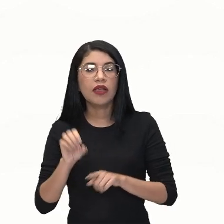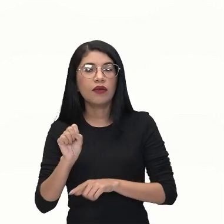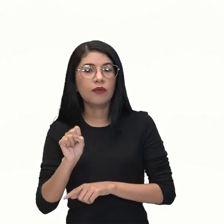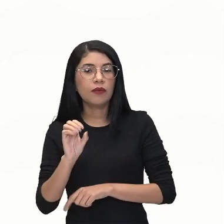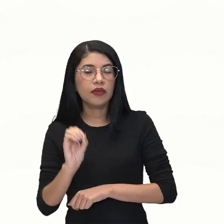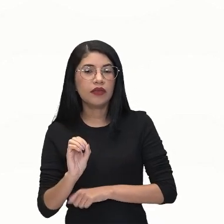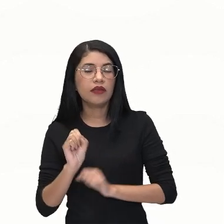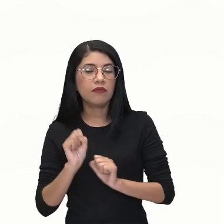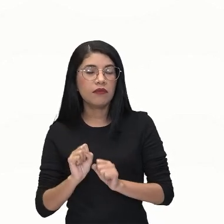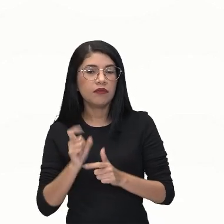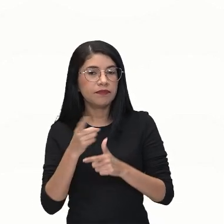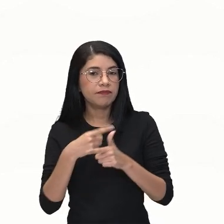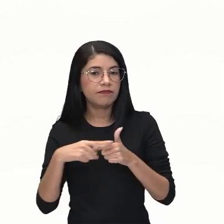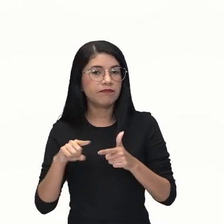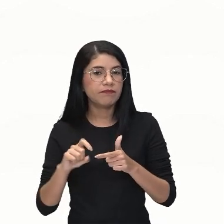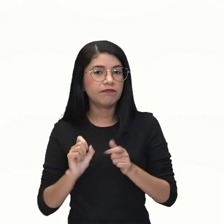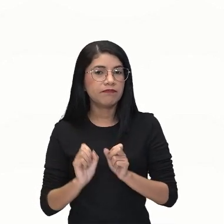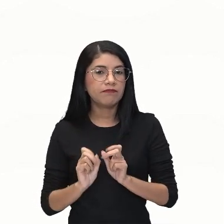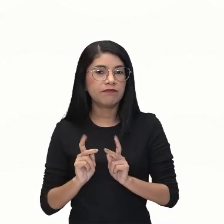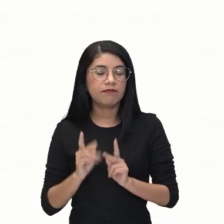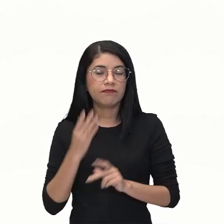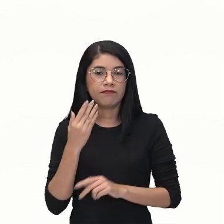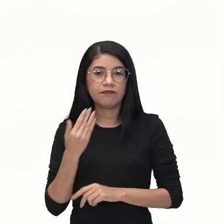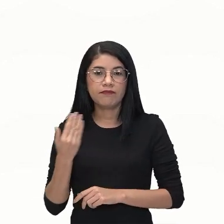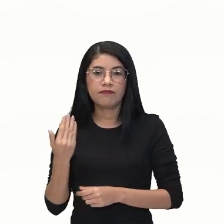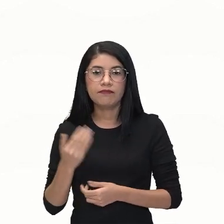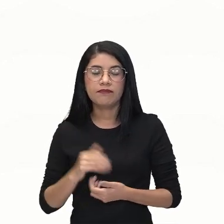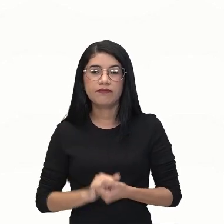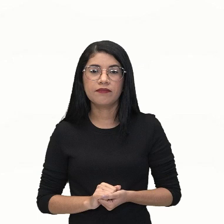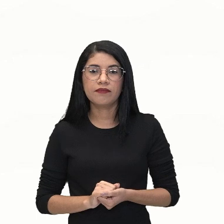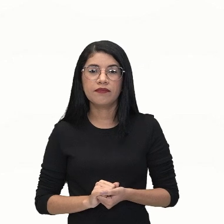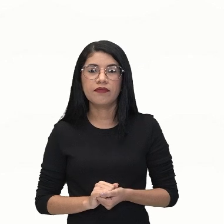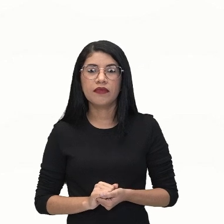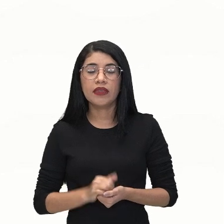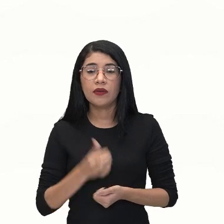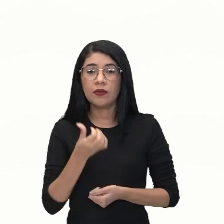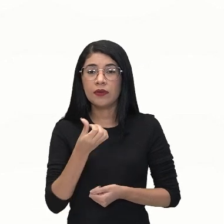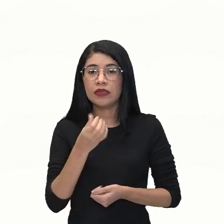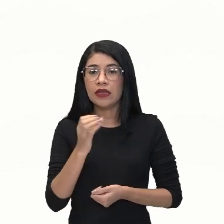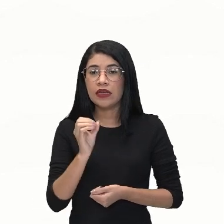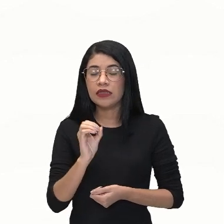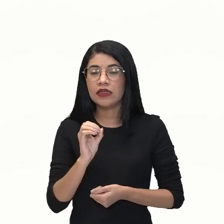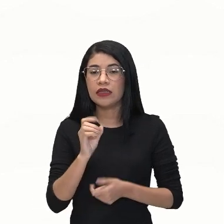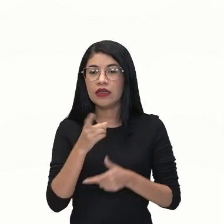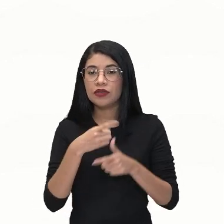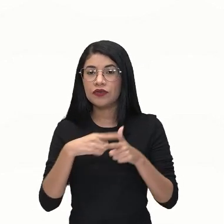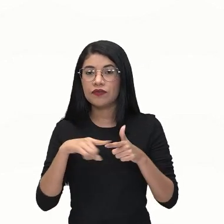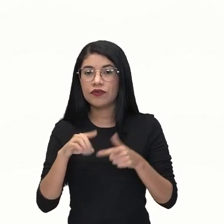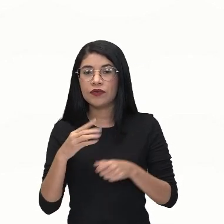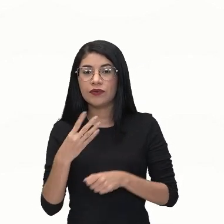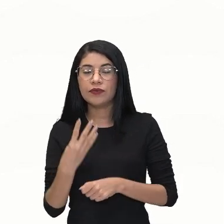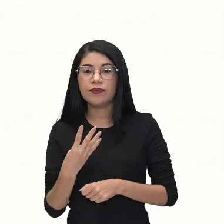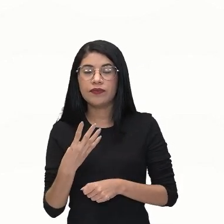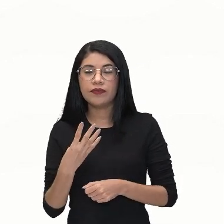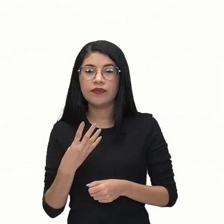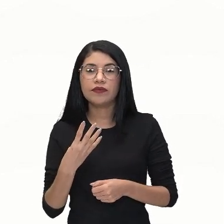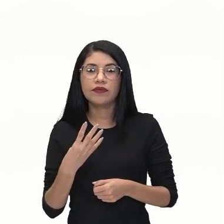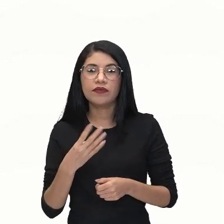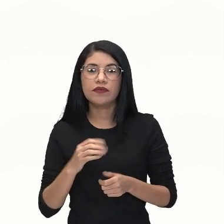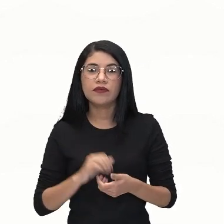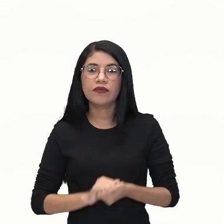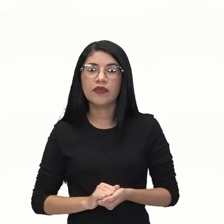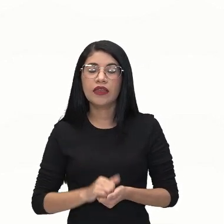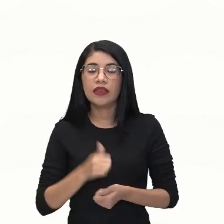quero, tá bom? Então vejamos. Se eu for dividir 60 minutos por 4, 60 dividido por